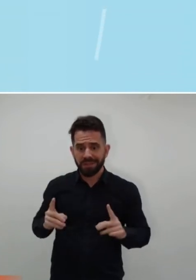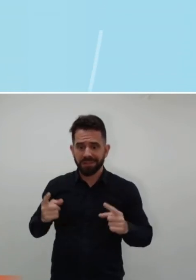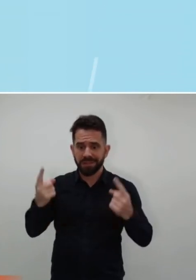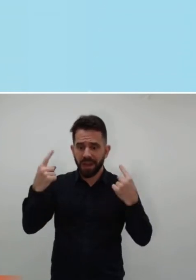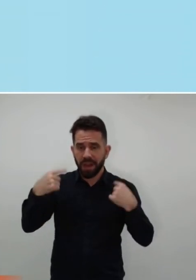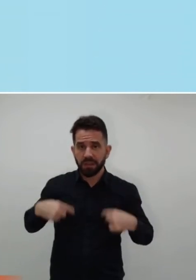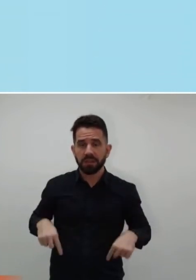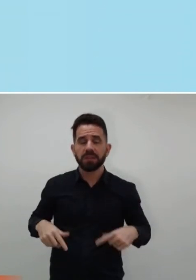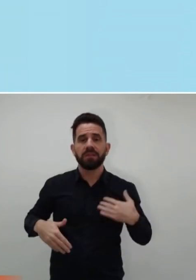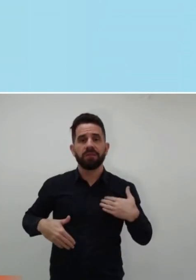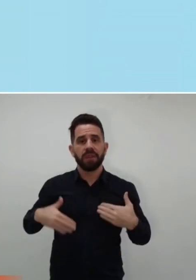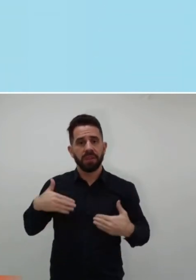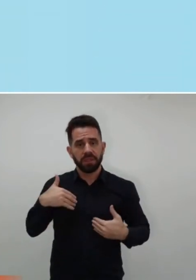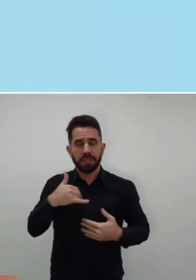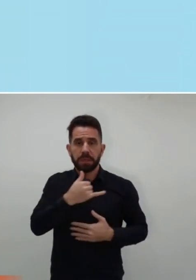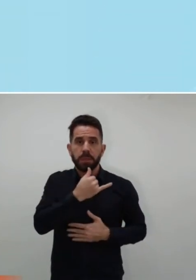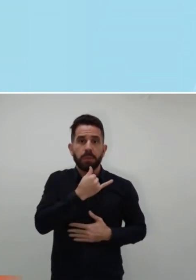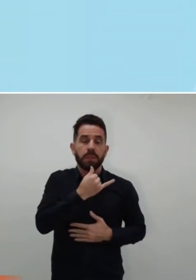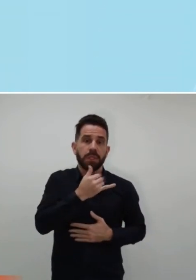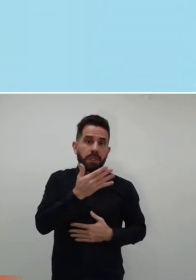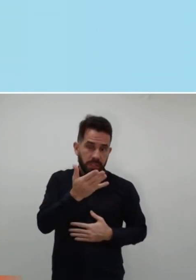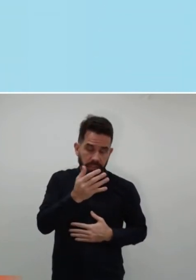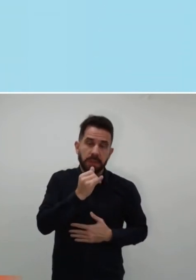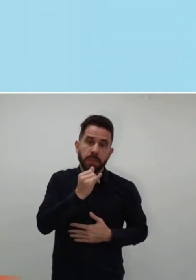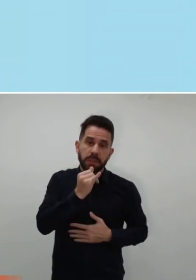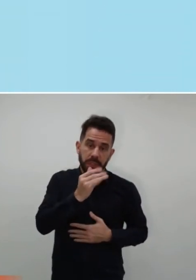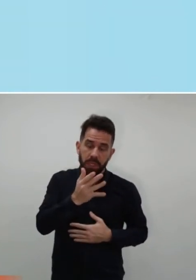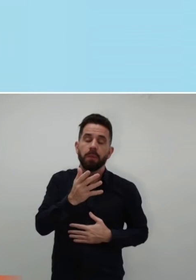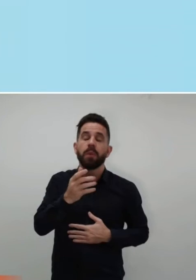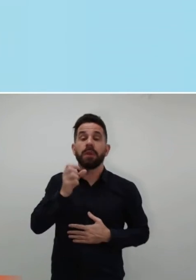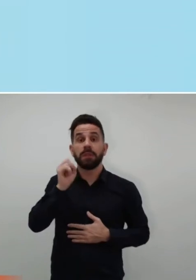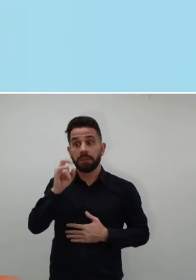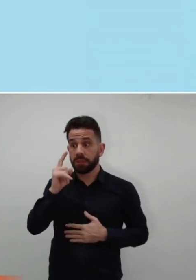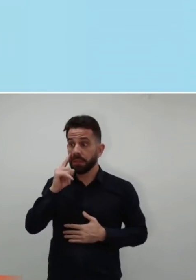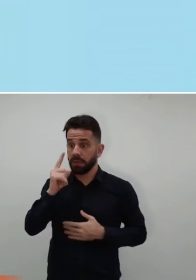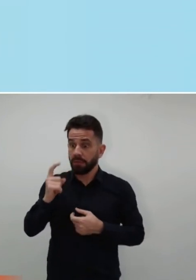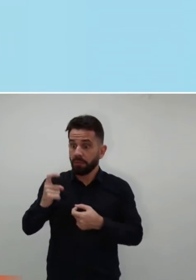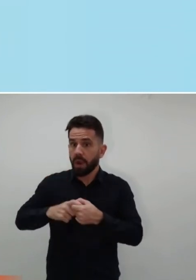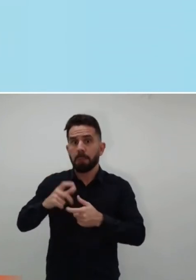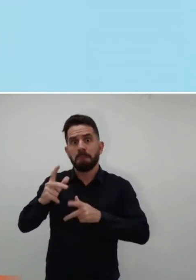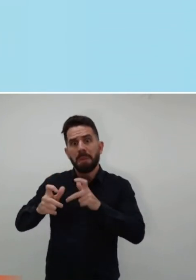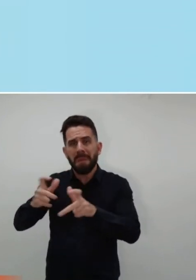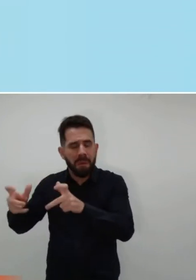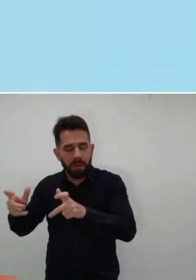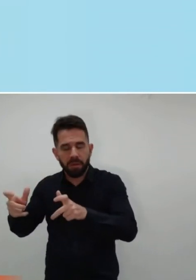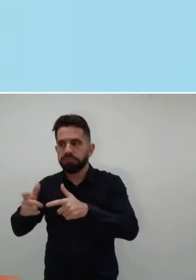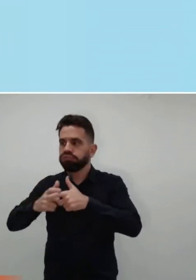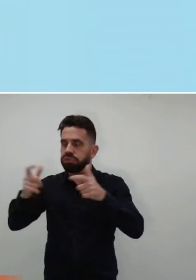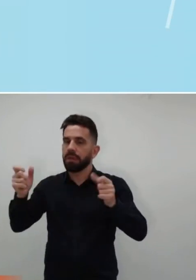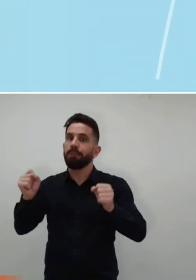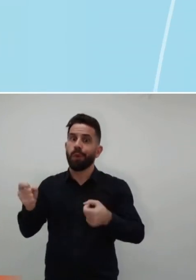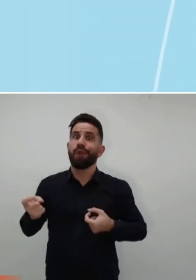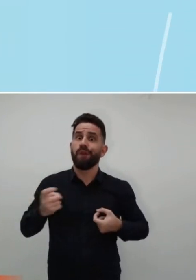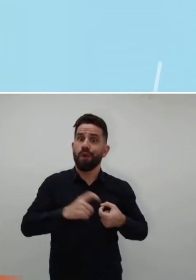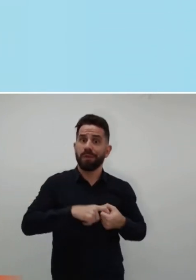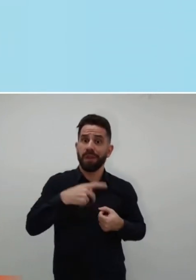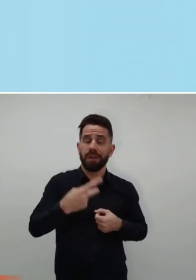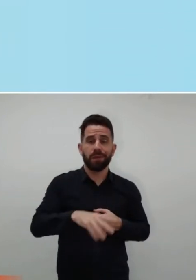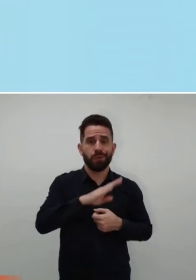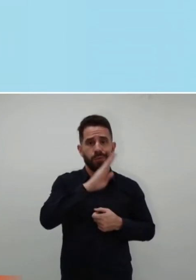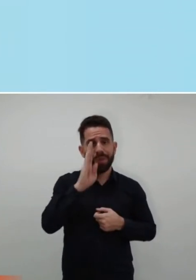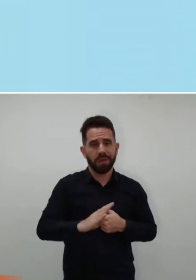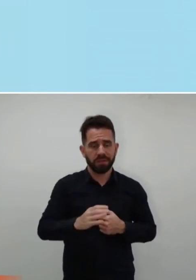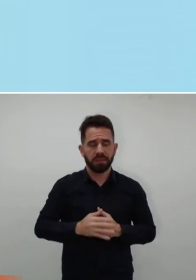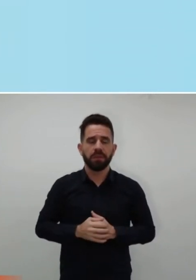exemplo, se os números não voltarem à meta esperada, ela pode retornar a ocorrer no Brasil. Esses dados que eu falei são